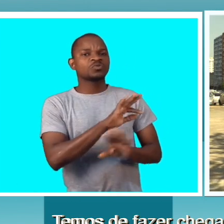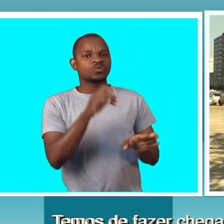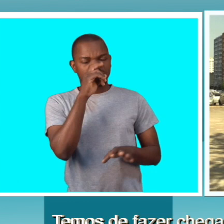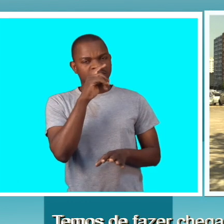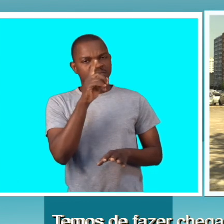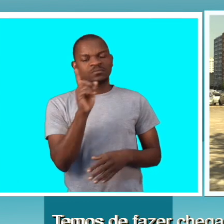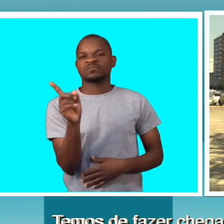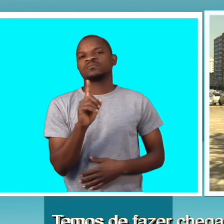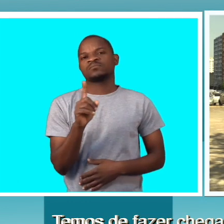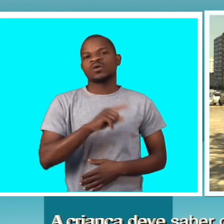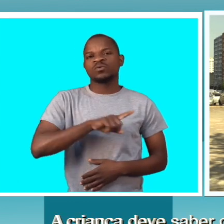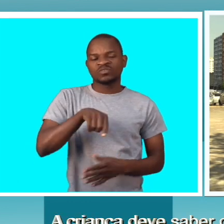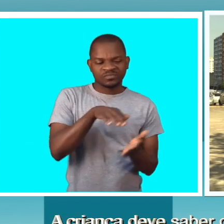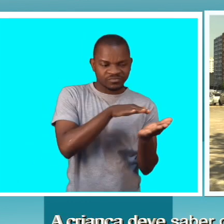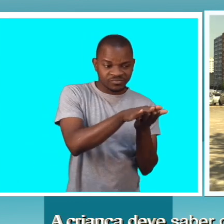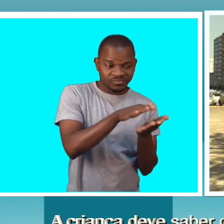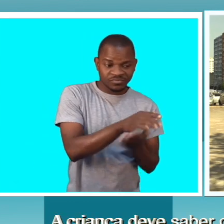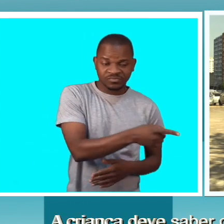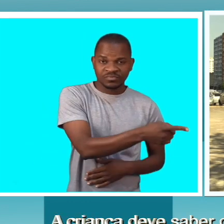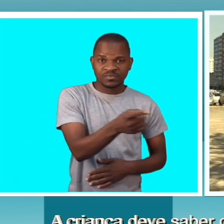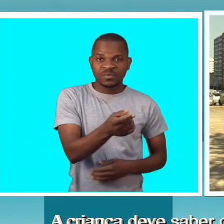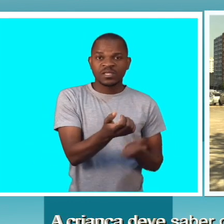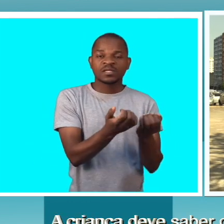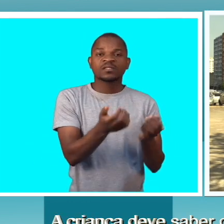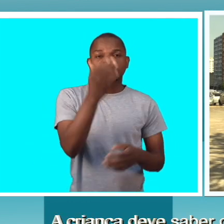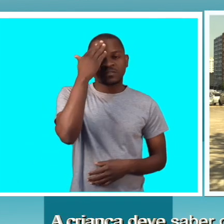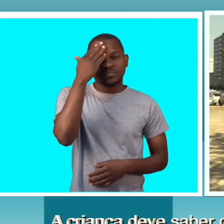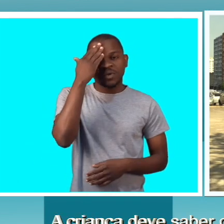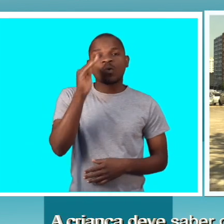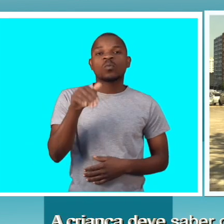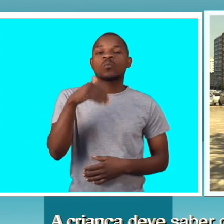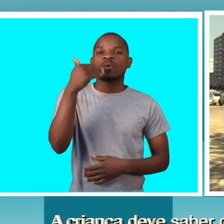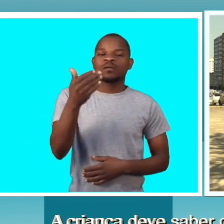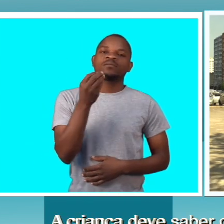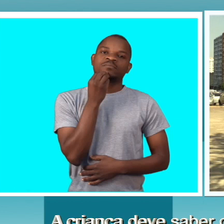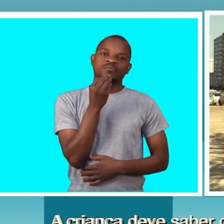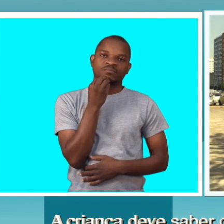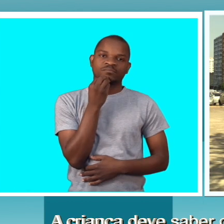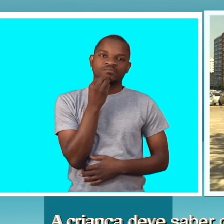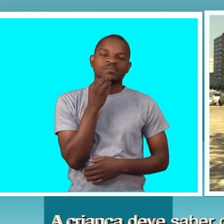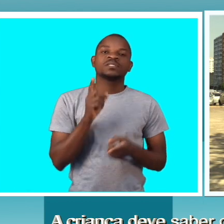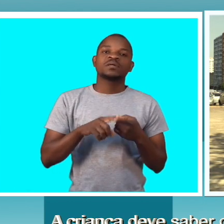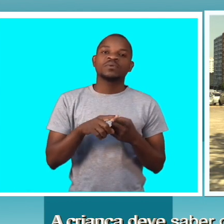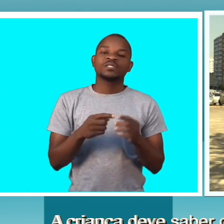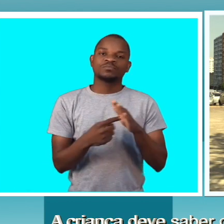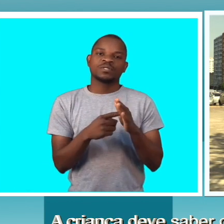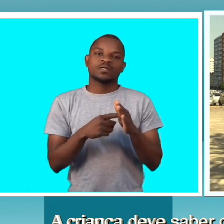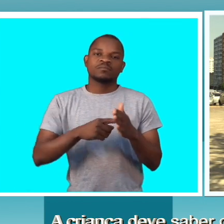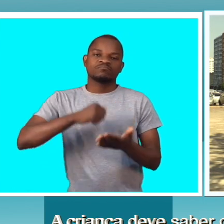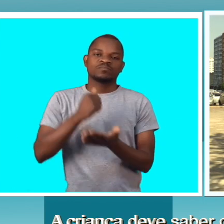forma de disciplinar. A criança saber o que deve comer, quando deve comer, deve comer aquilo que o pai descome.